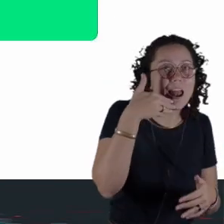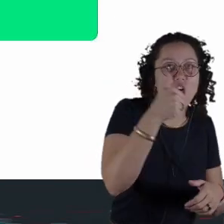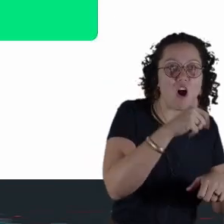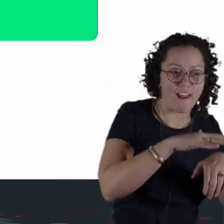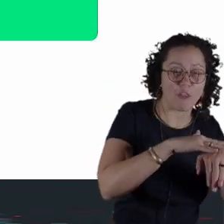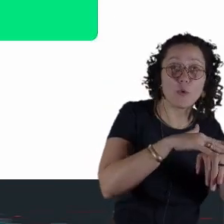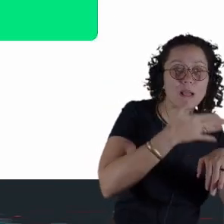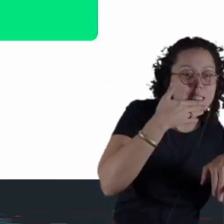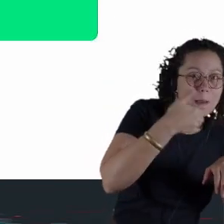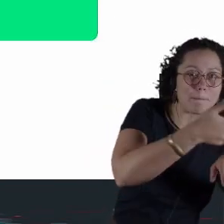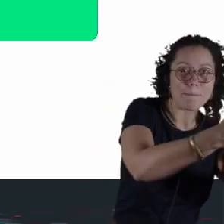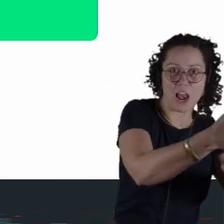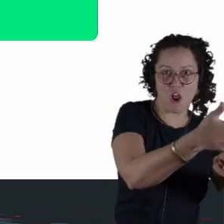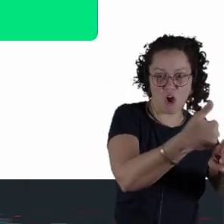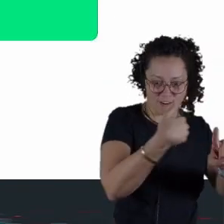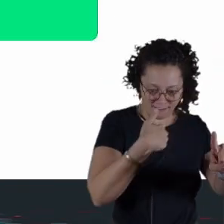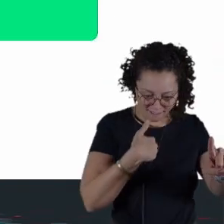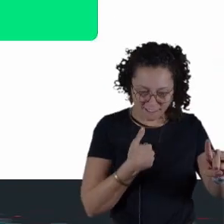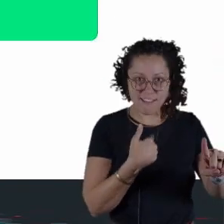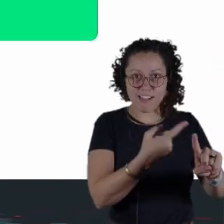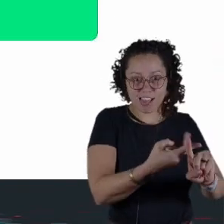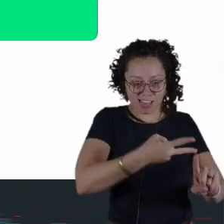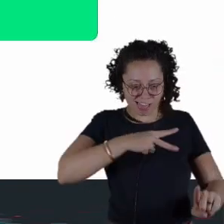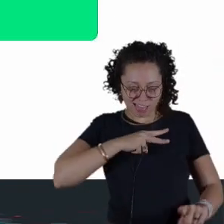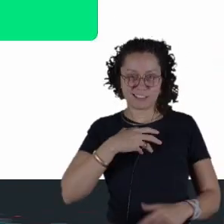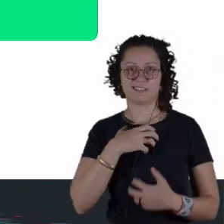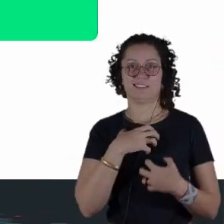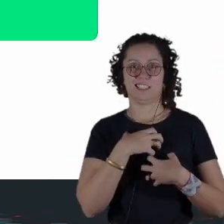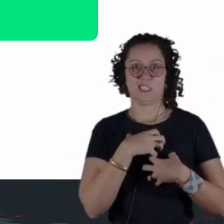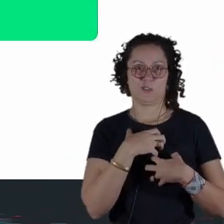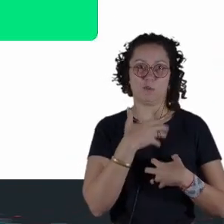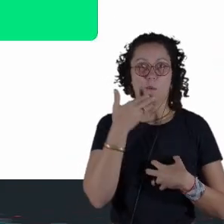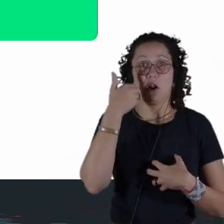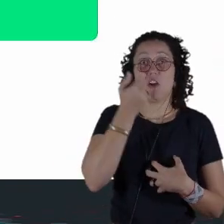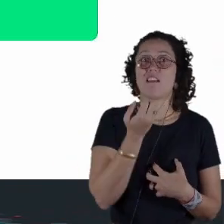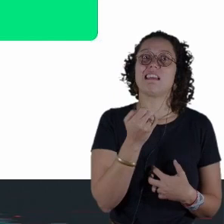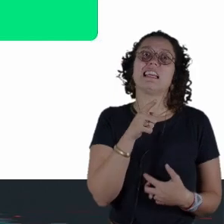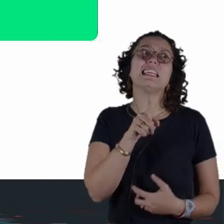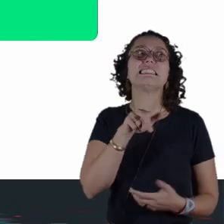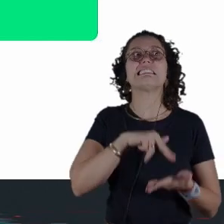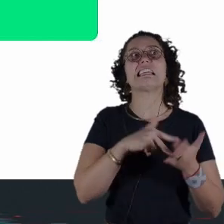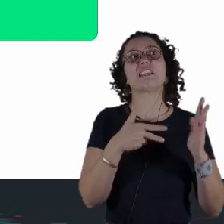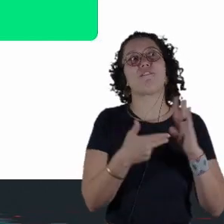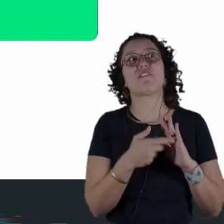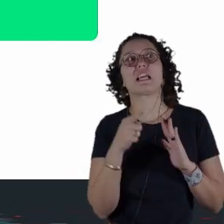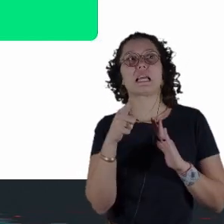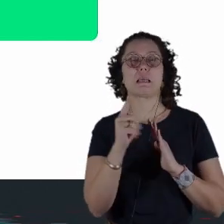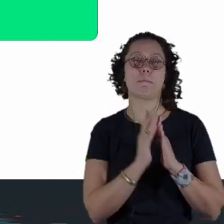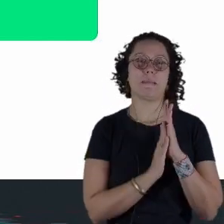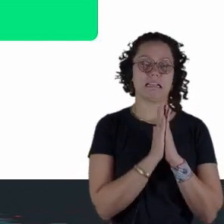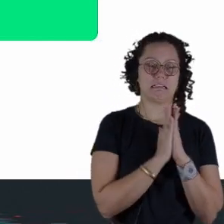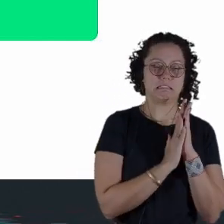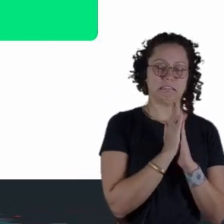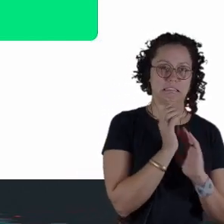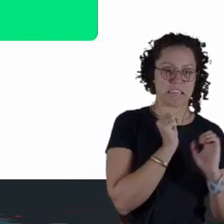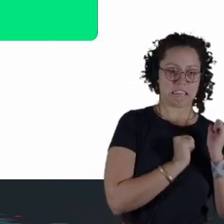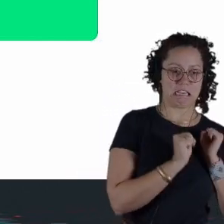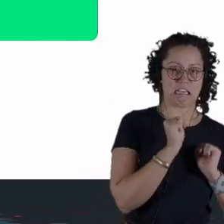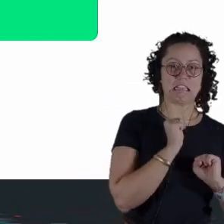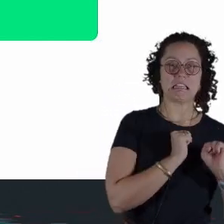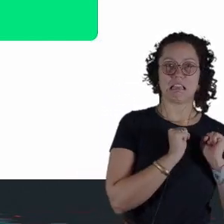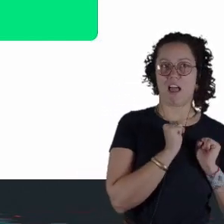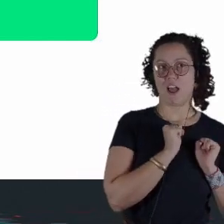quer dizer que é um bom tratamento de insônia, um bom tratamento da ansiedade. Para a ansiedade, a dose